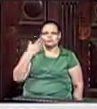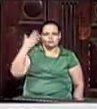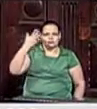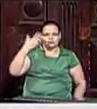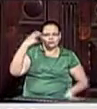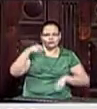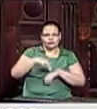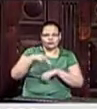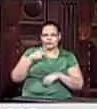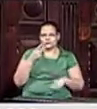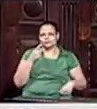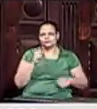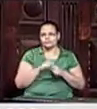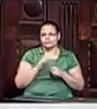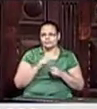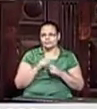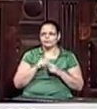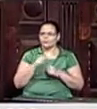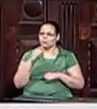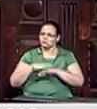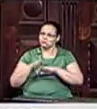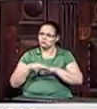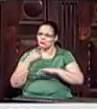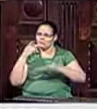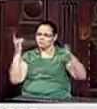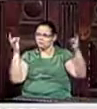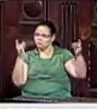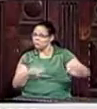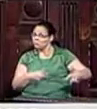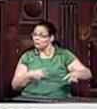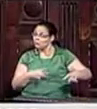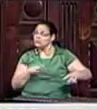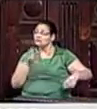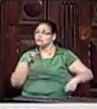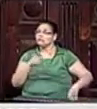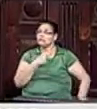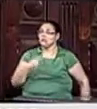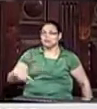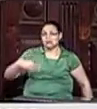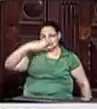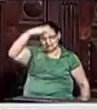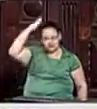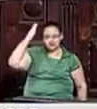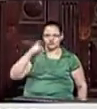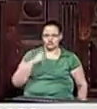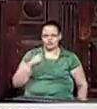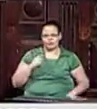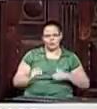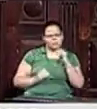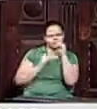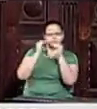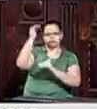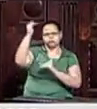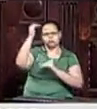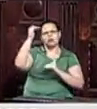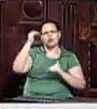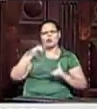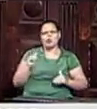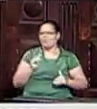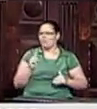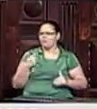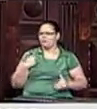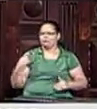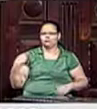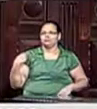fez aqui, renunciaria. Ora, se o Temer tivesse grandeza, ele nem